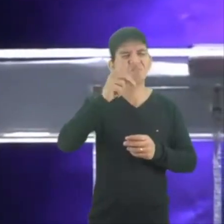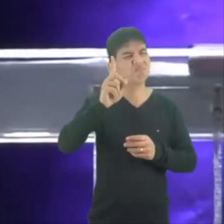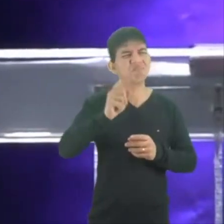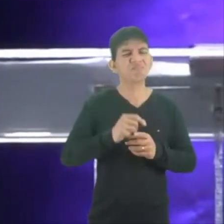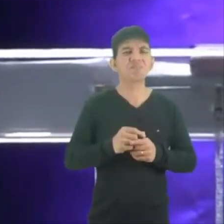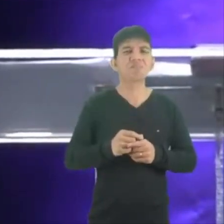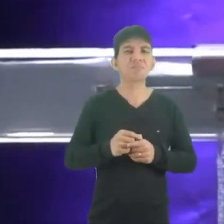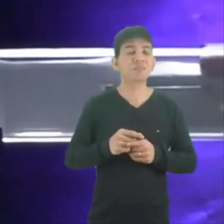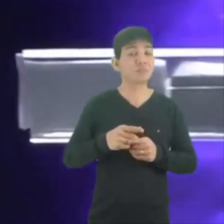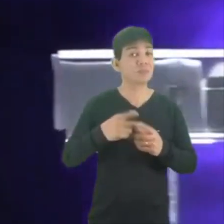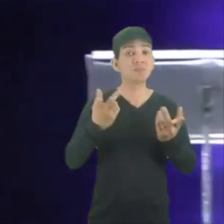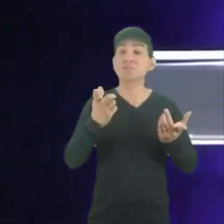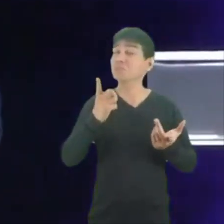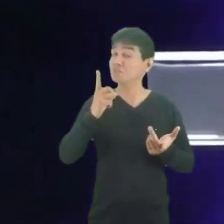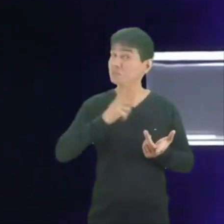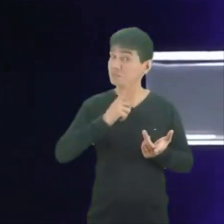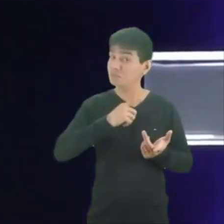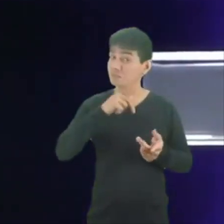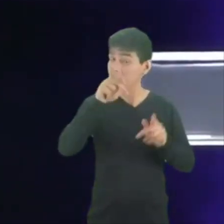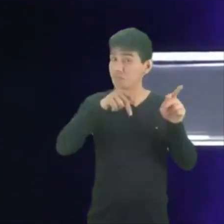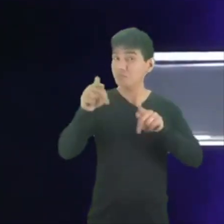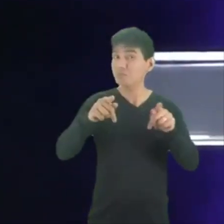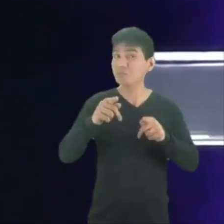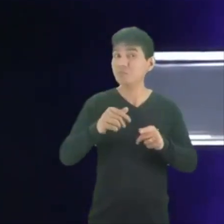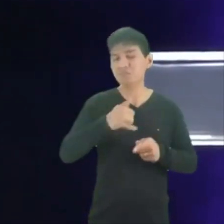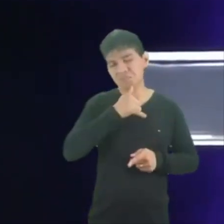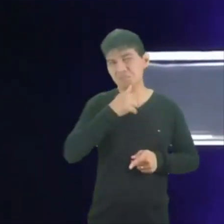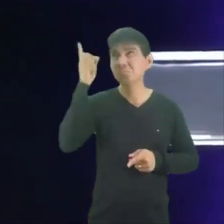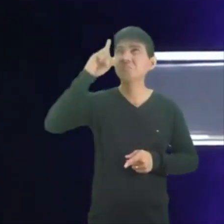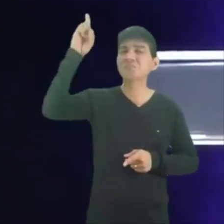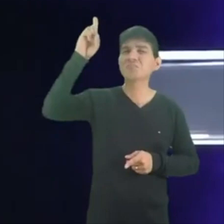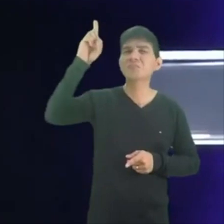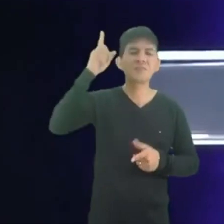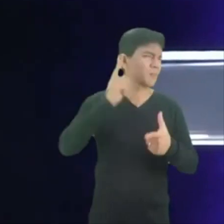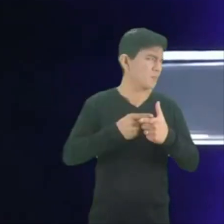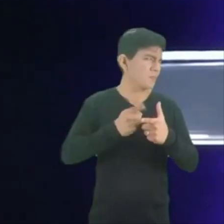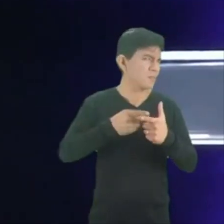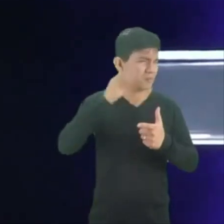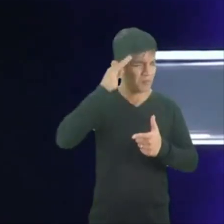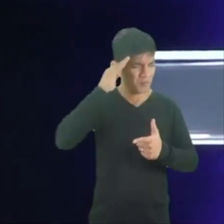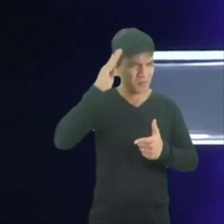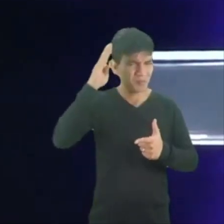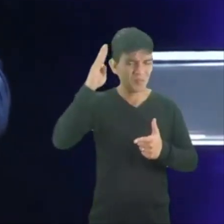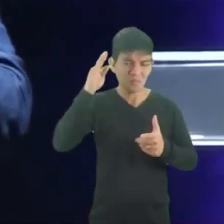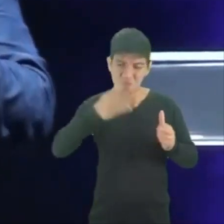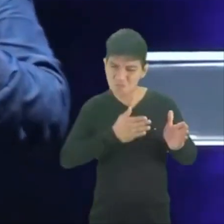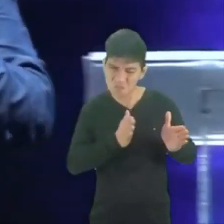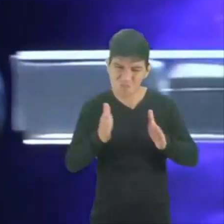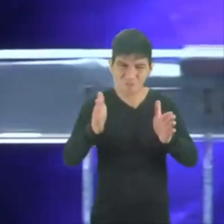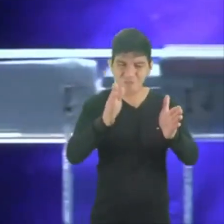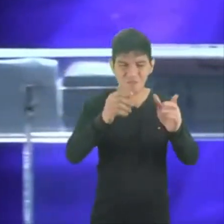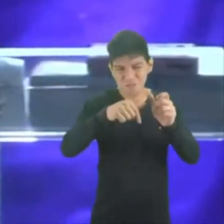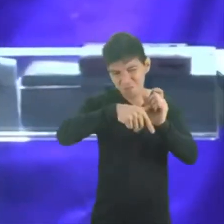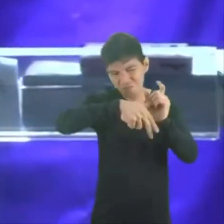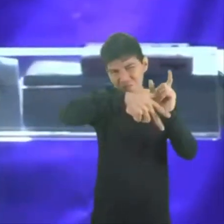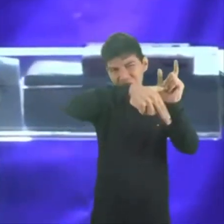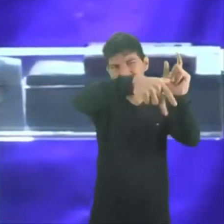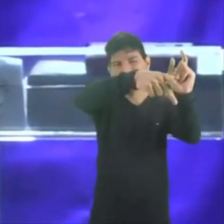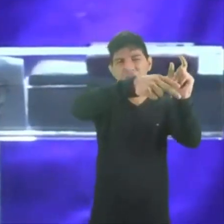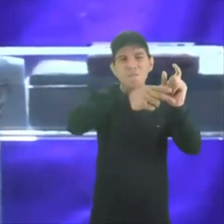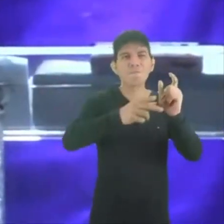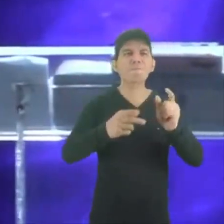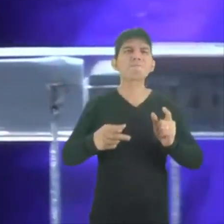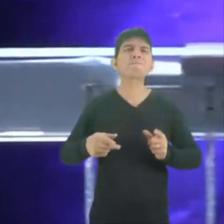Talvez tenha pessoas aqui que estejam decepcionadas com Deus, porque imaginavam uma jornada com Ele e estão